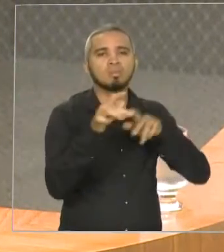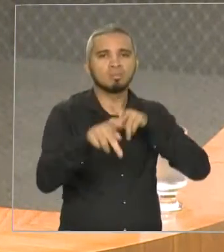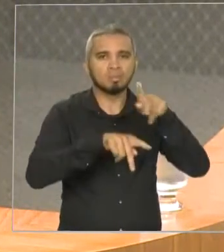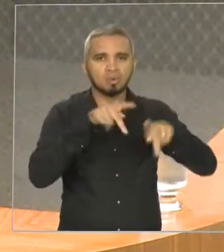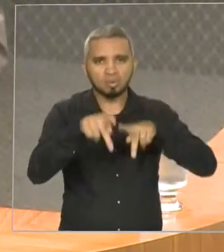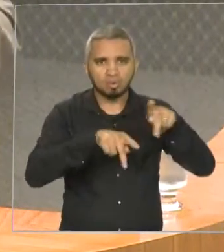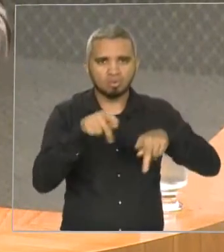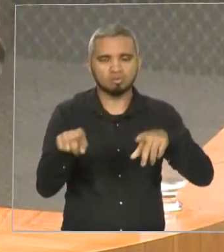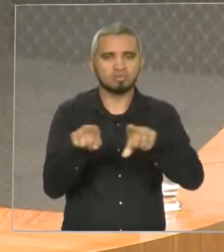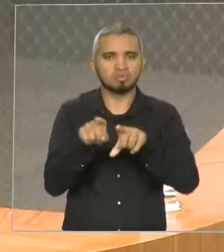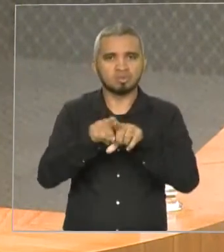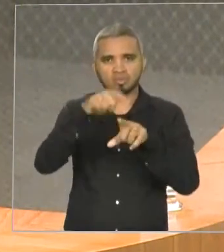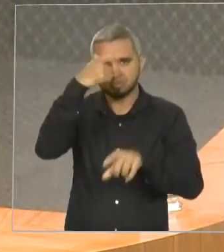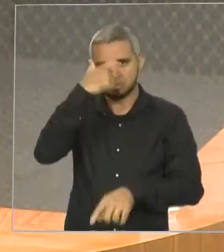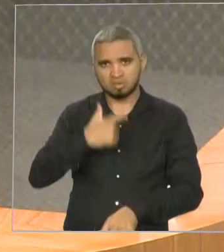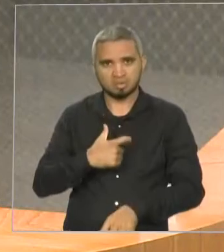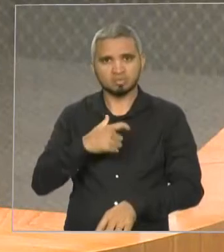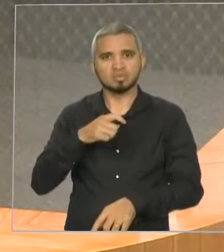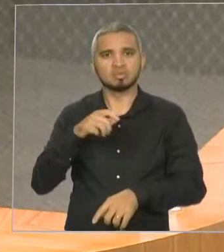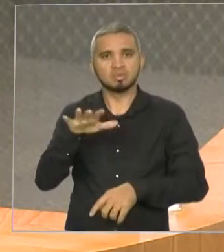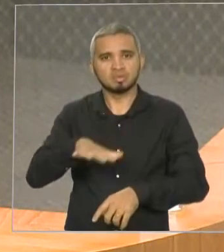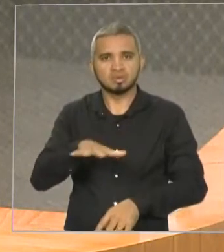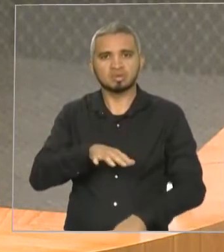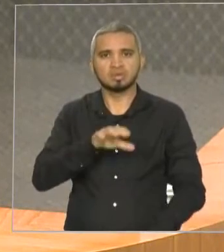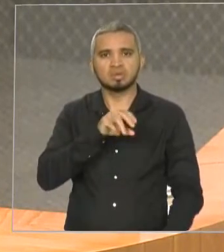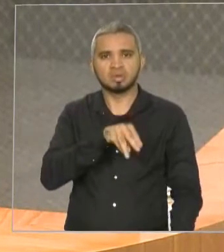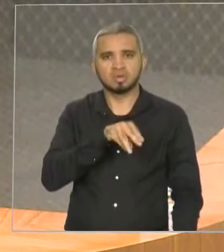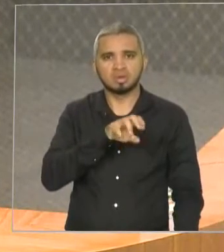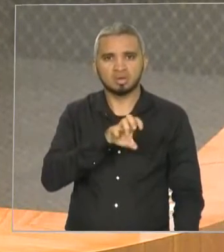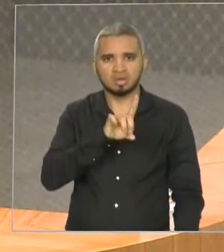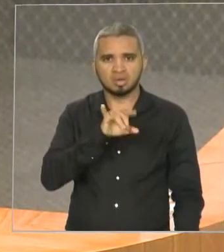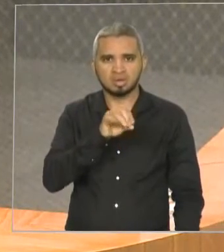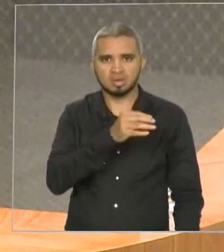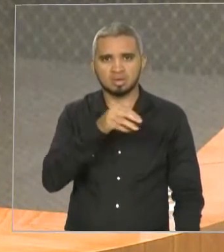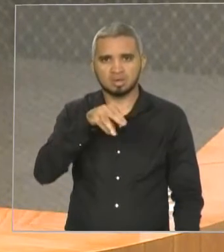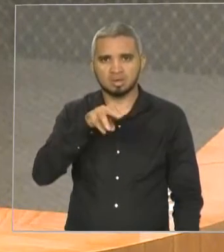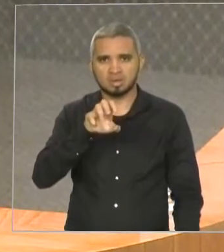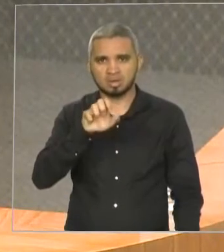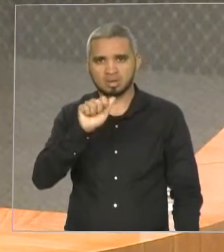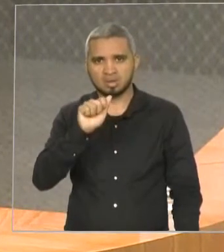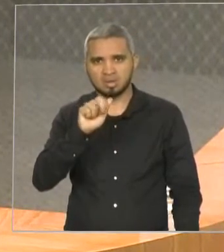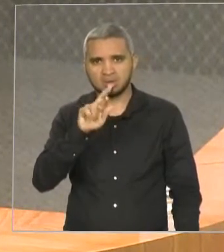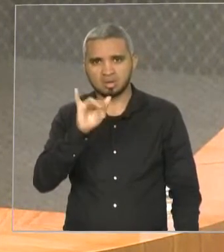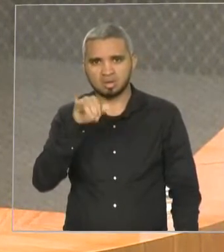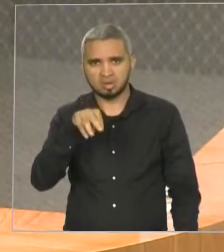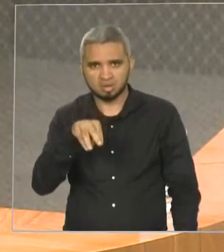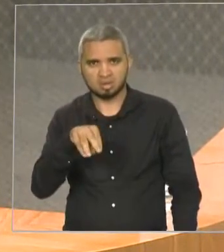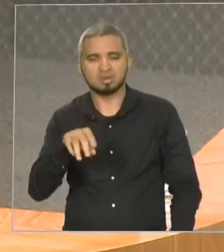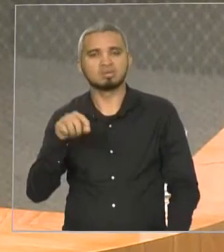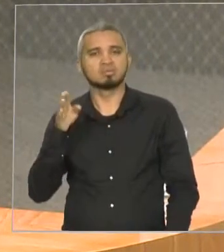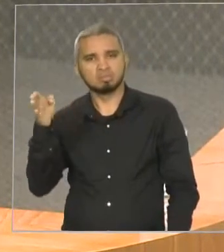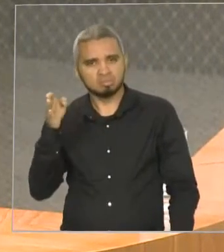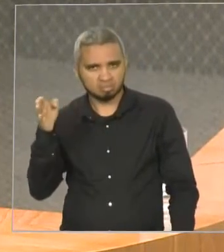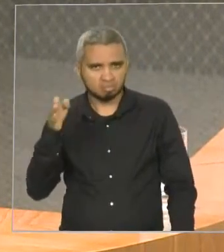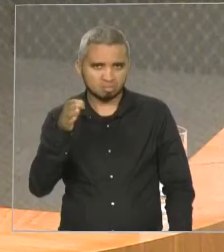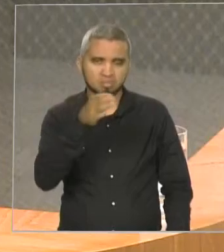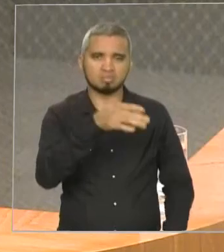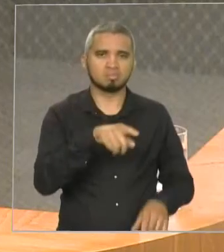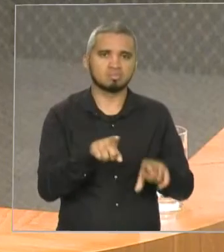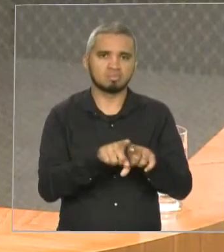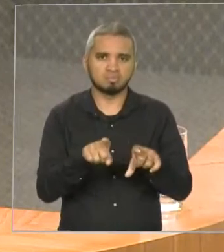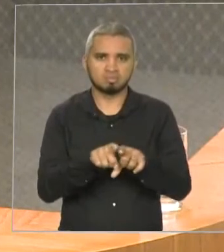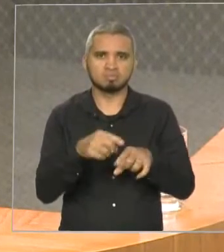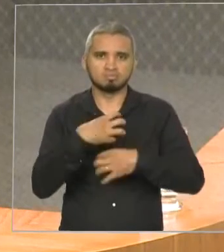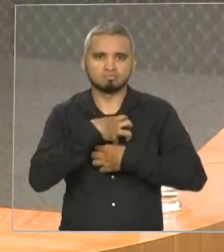Mearim também, em todo o estado do Maranhão. Eu fico muito feliz de hoje estar aqui representando